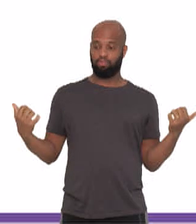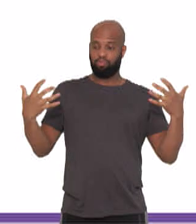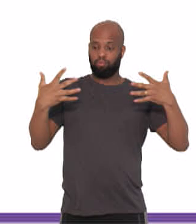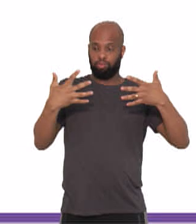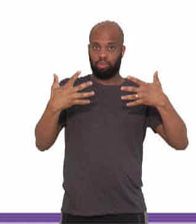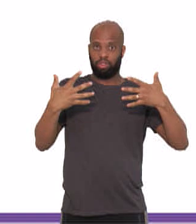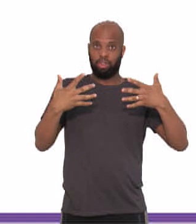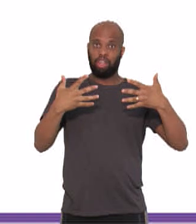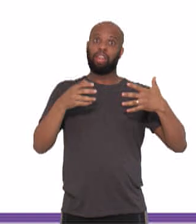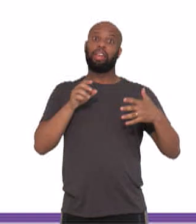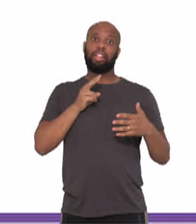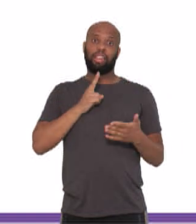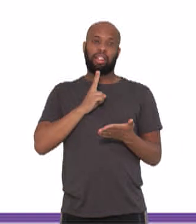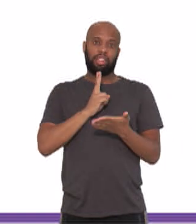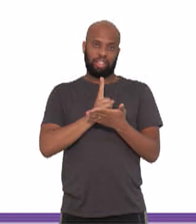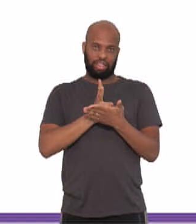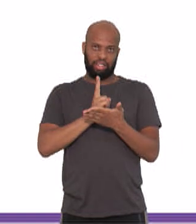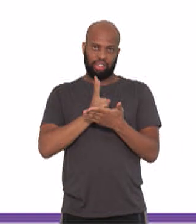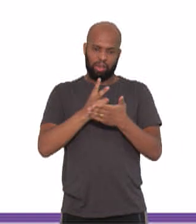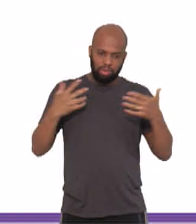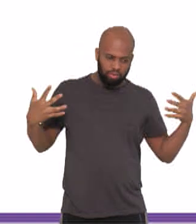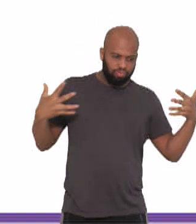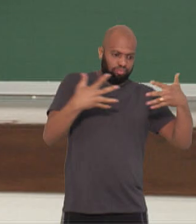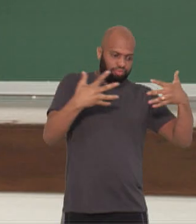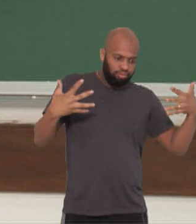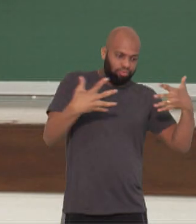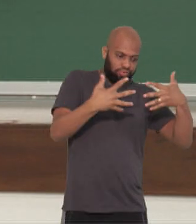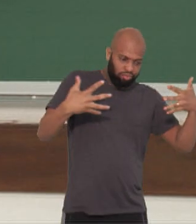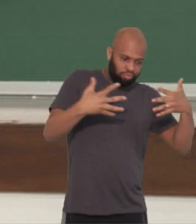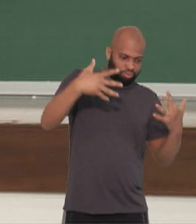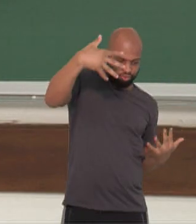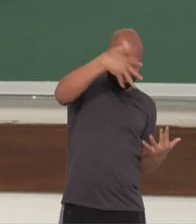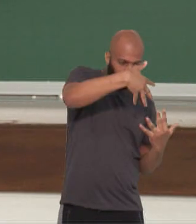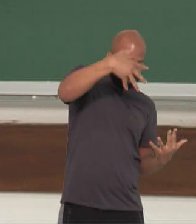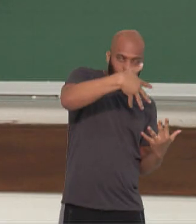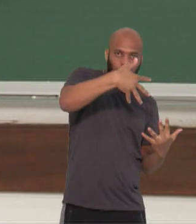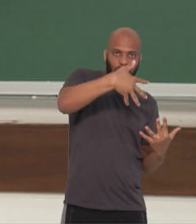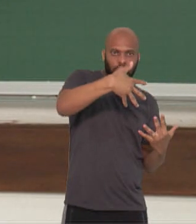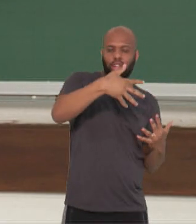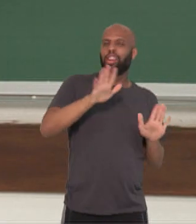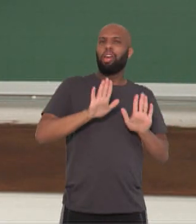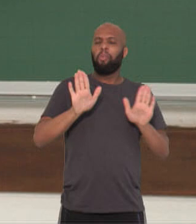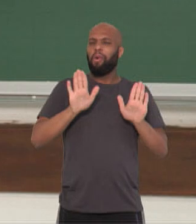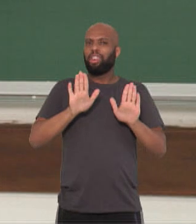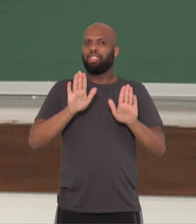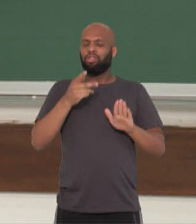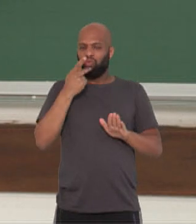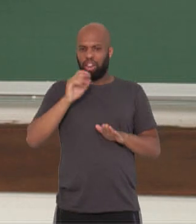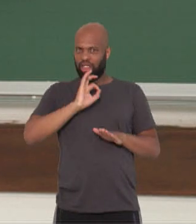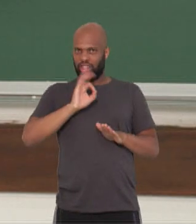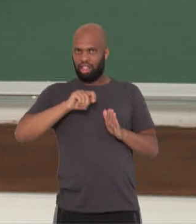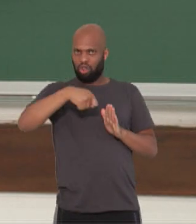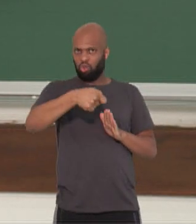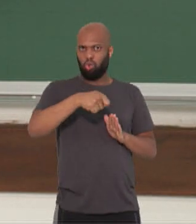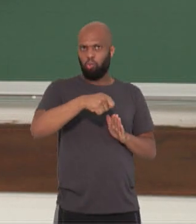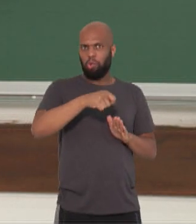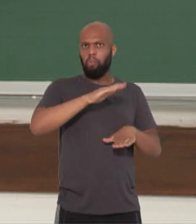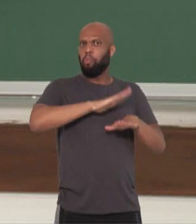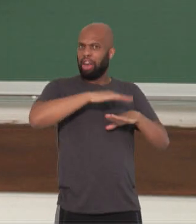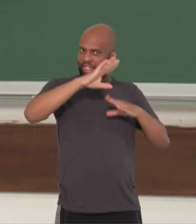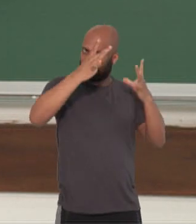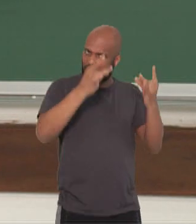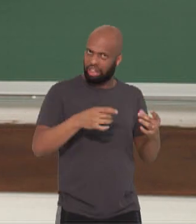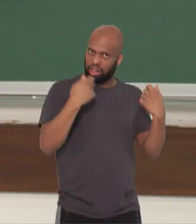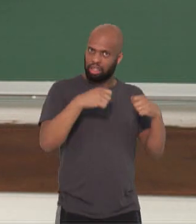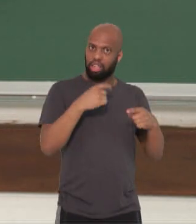convergem para a carga geradora Q. Não temos argumentos para dizer que essa afirmativa é verdadeira, né? As linhas